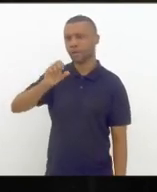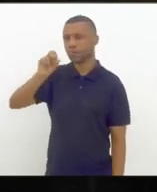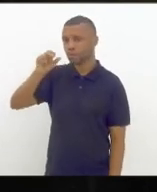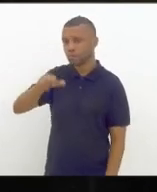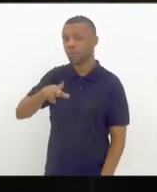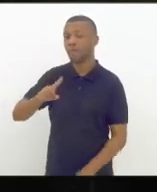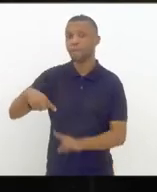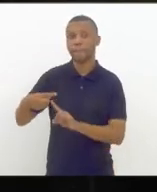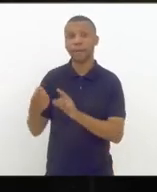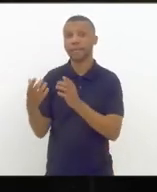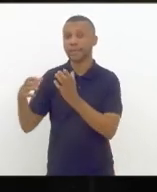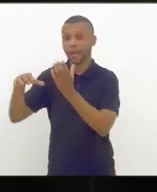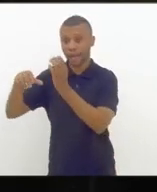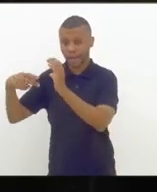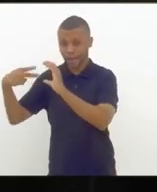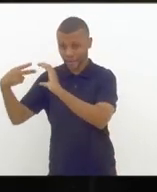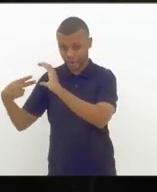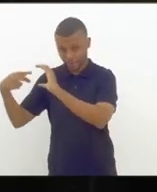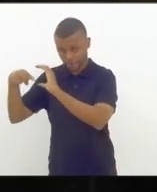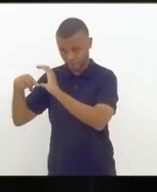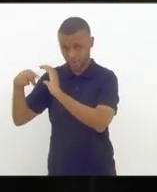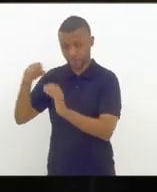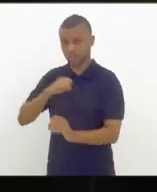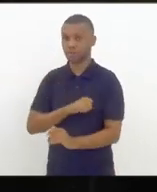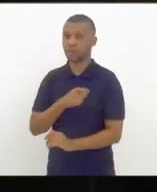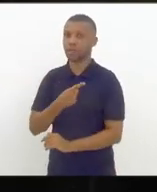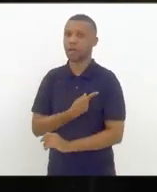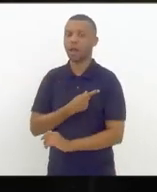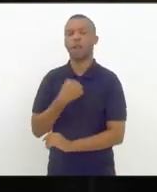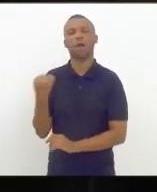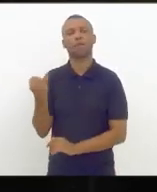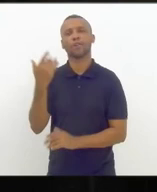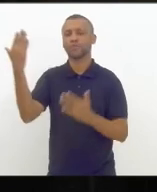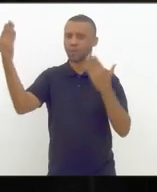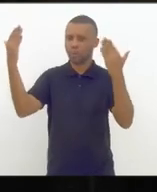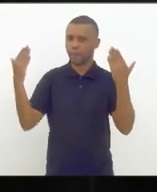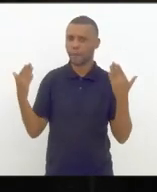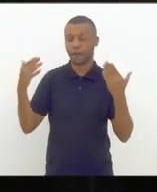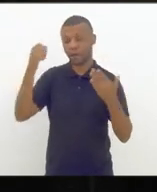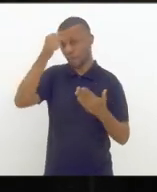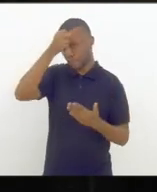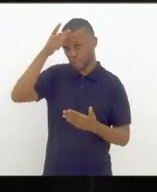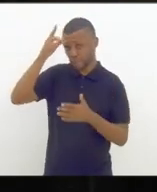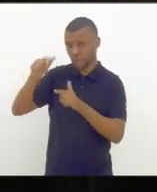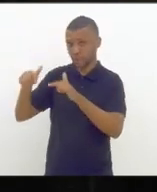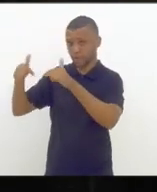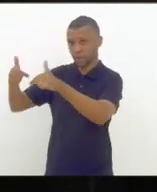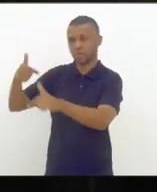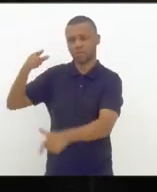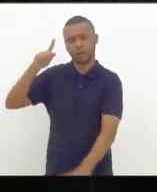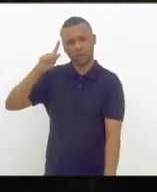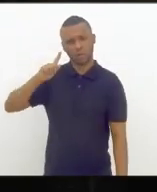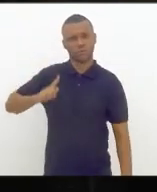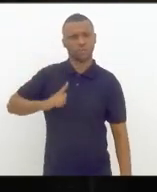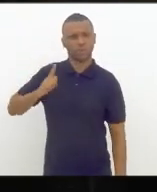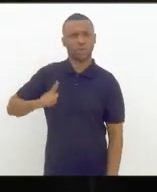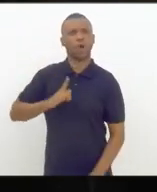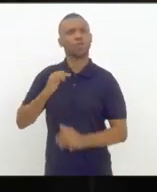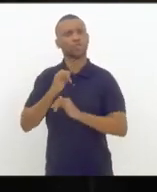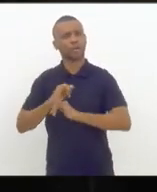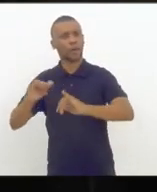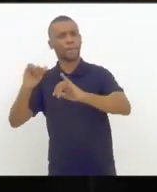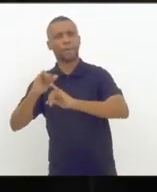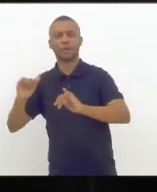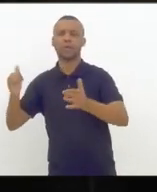então é importante comparar esse gesto né o gesto de um prefeito que em São Gonçalo é o é o general de campanha de bolsonaro é